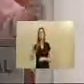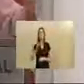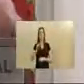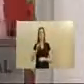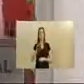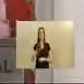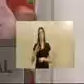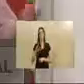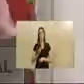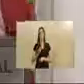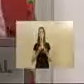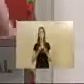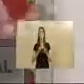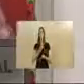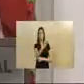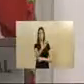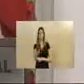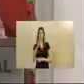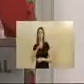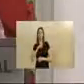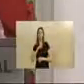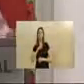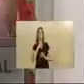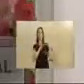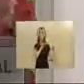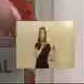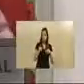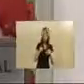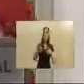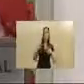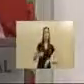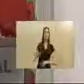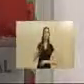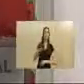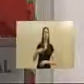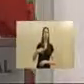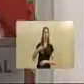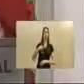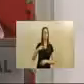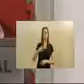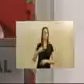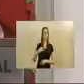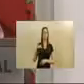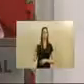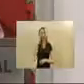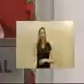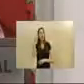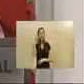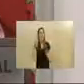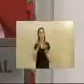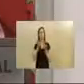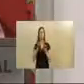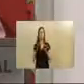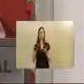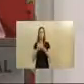exemplo em santa catarina exemplo numa no país do voluntariado e é esse voluntariado que a furb vem agora